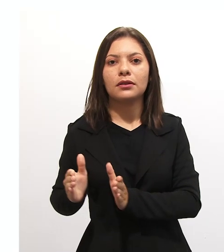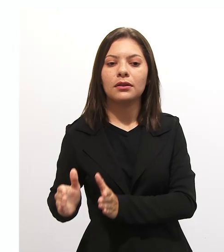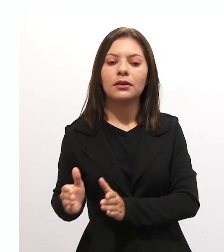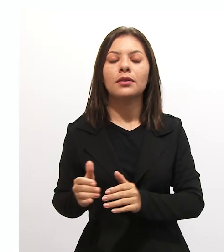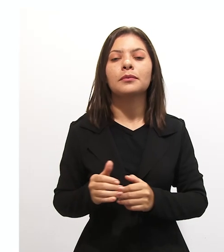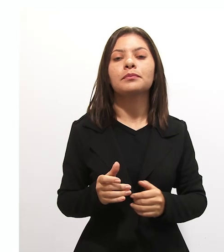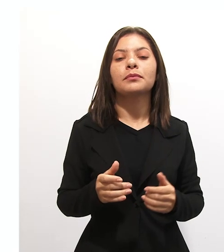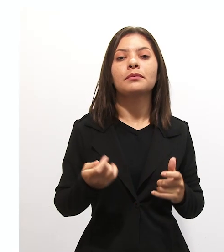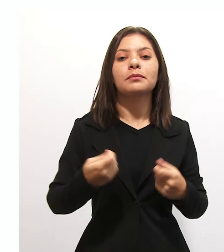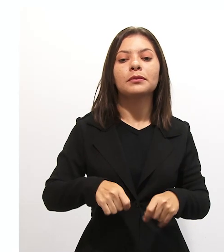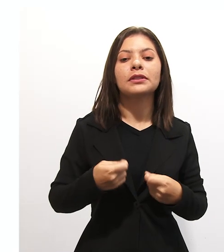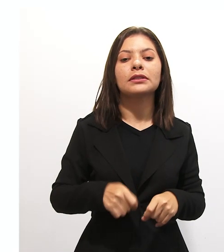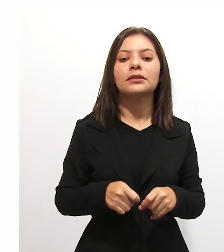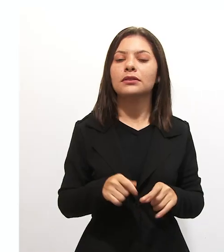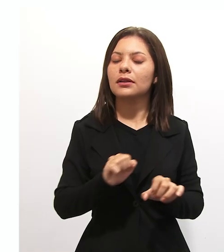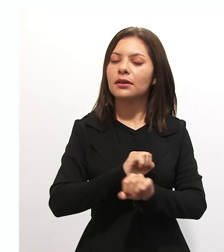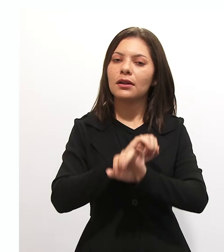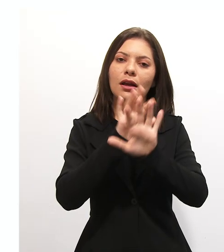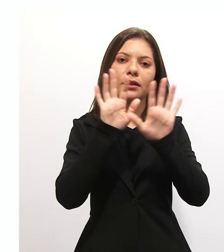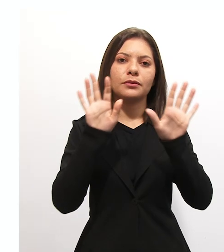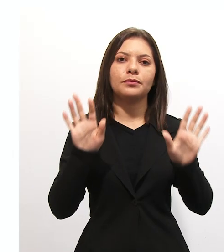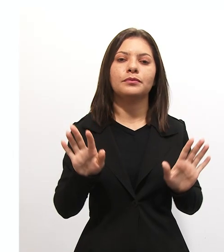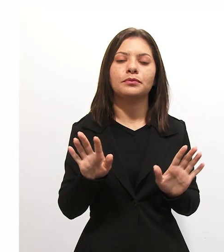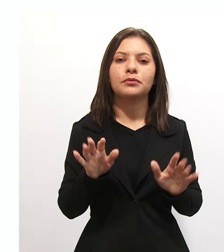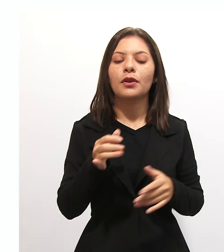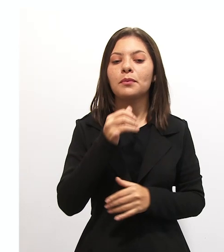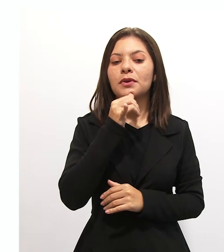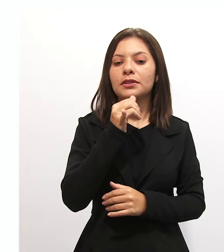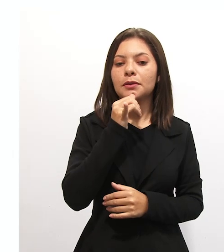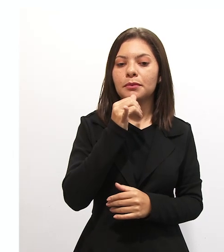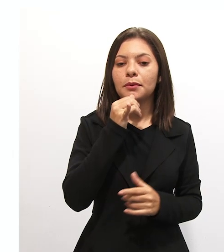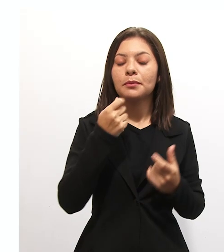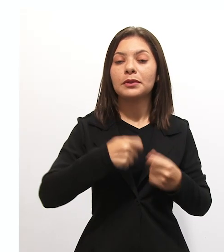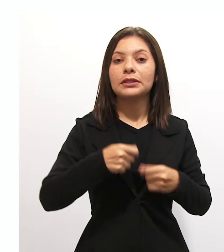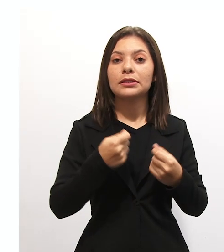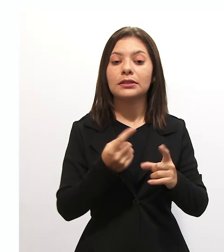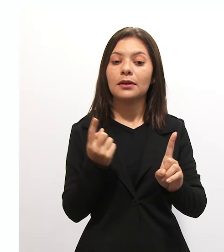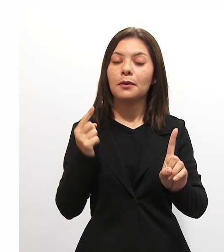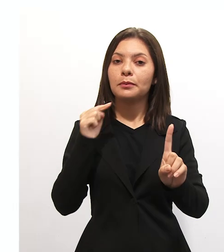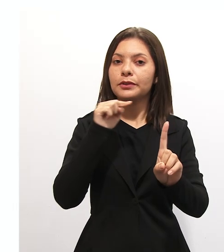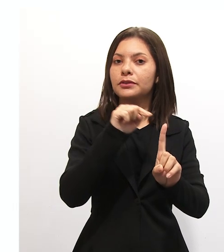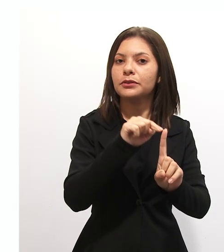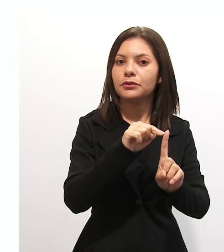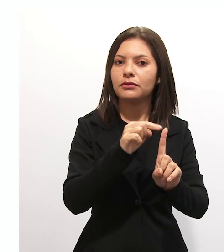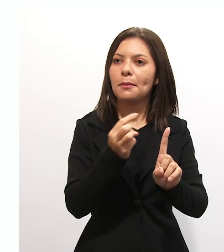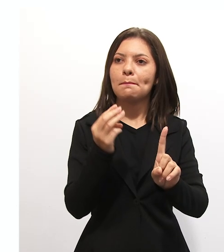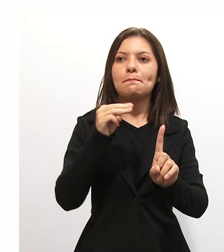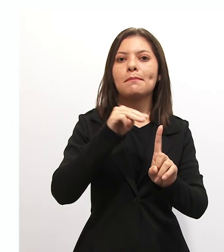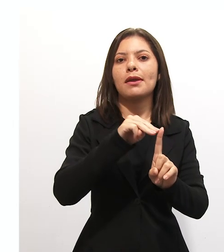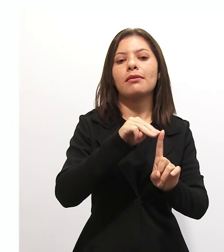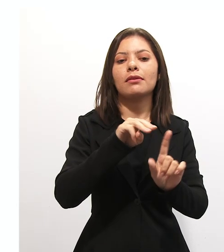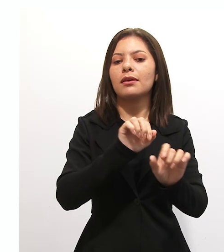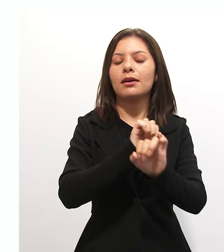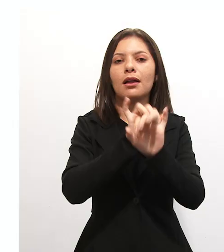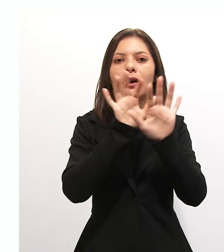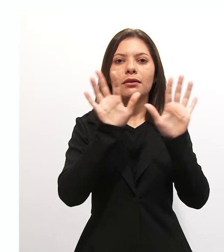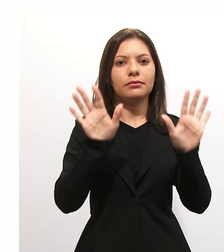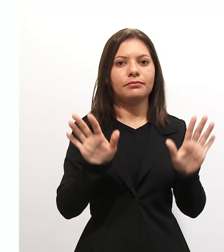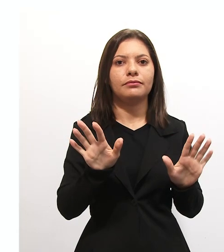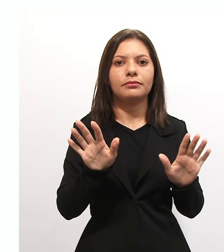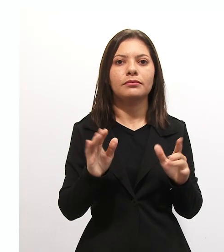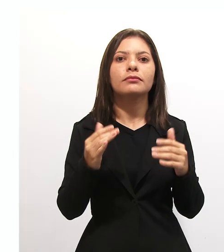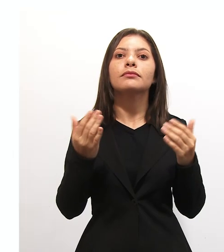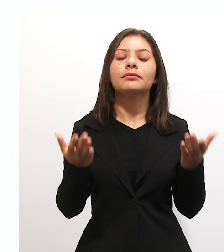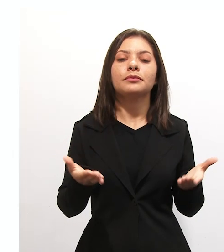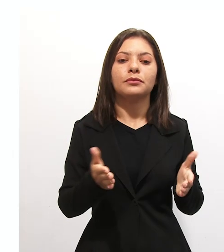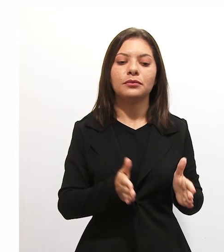orçamento segue etapas claras, como a definição dos objetivos e das metas. Então, a gente